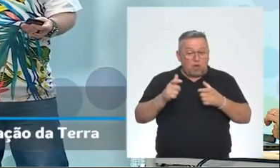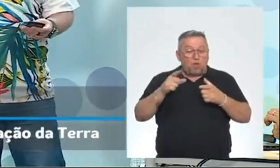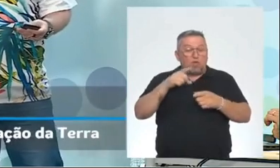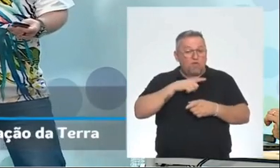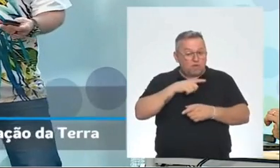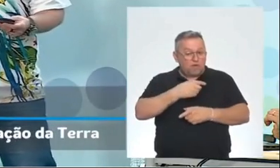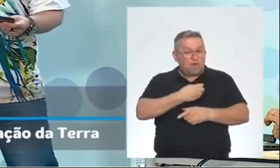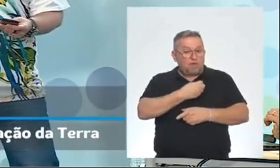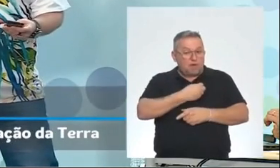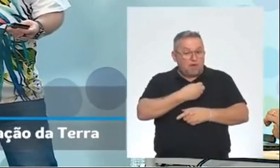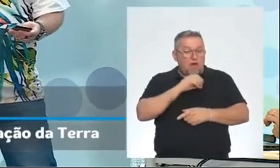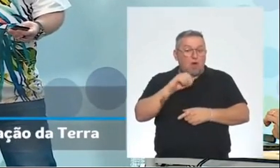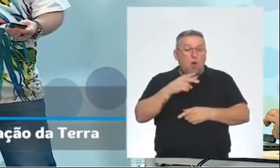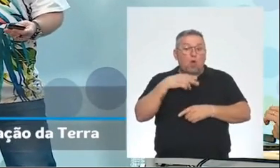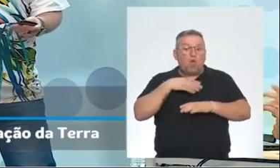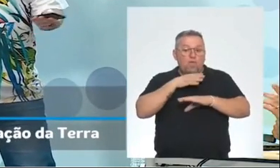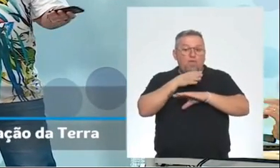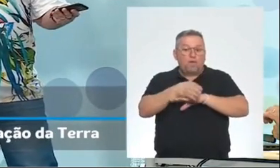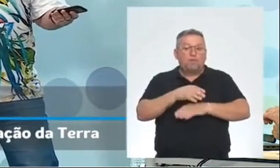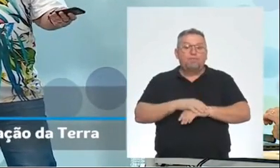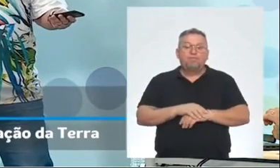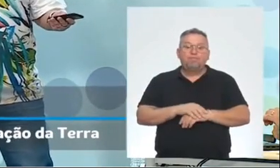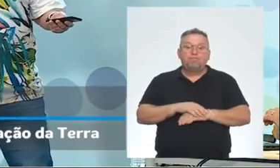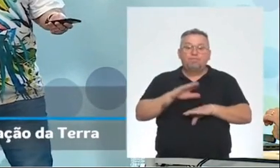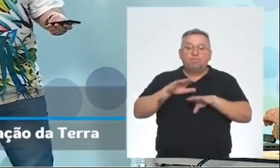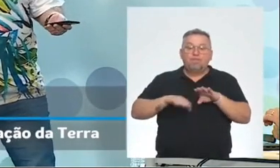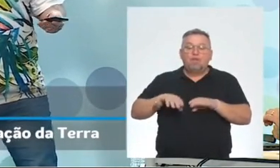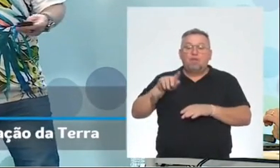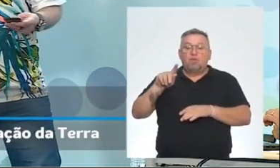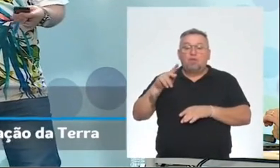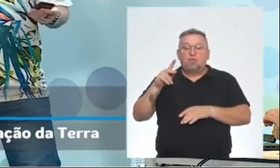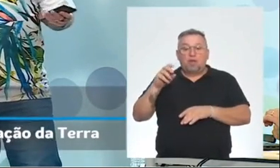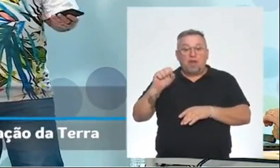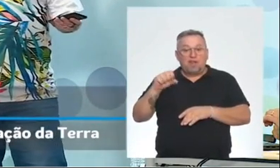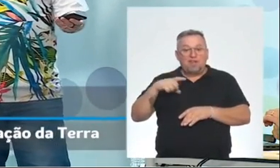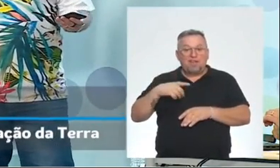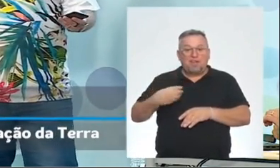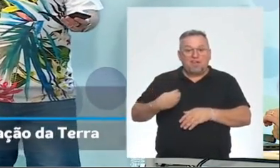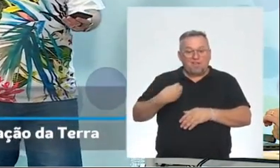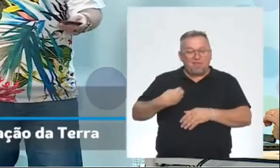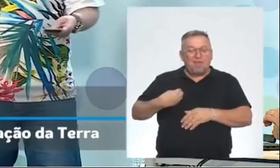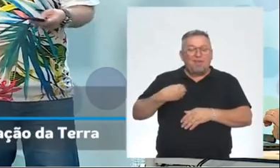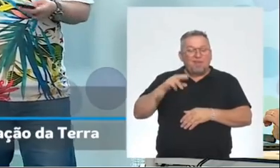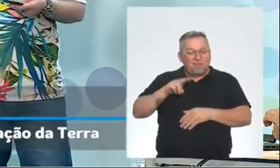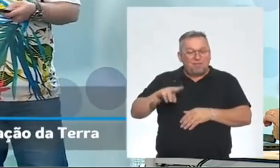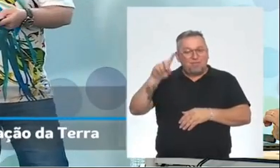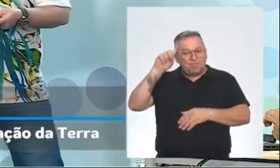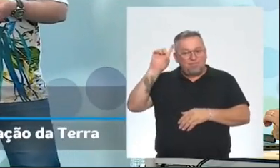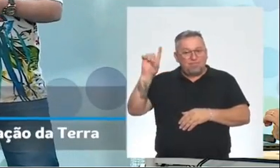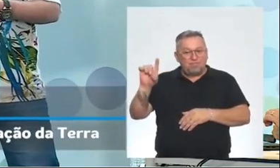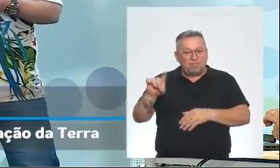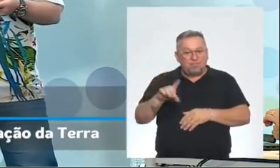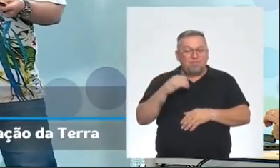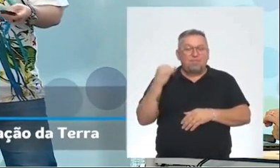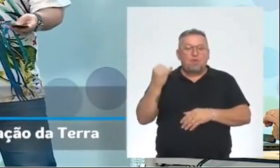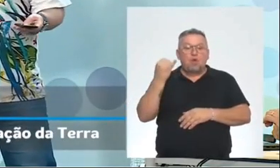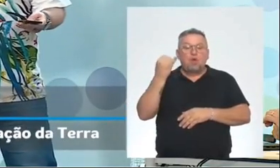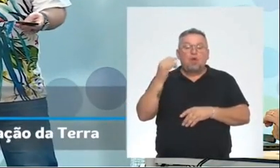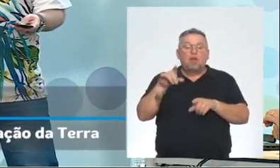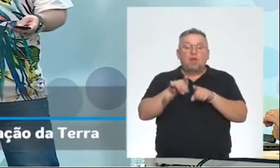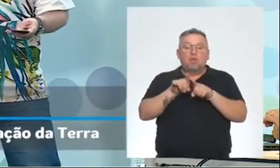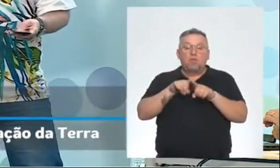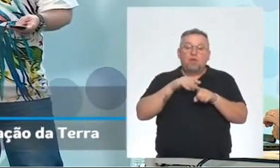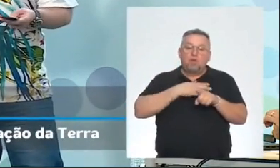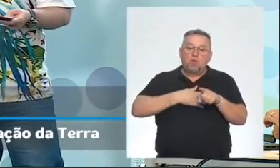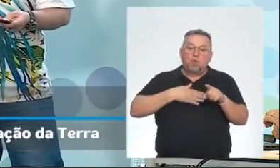que você pretende utilizar. E o GPS hoje está na nossa vida, está no nosso cotidiano, e é importante por isso, né, que eu gosto de mostrar